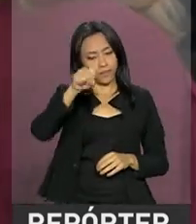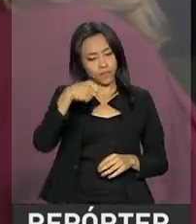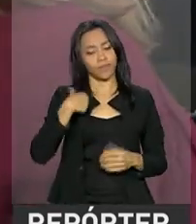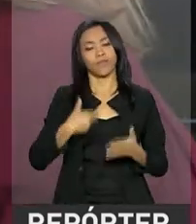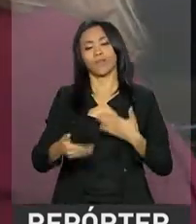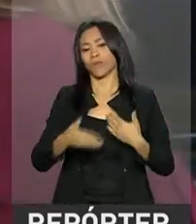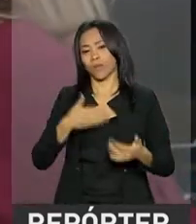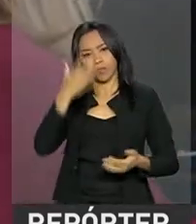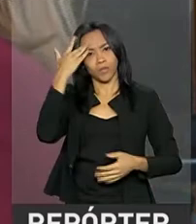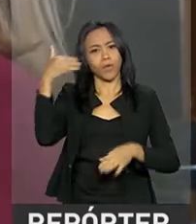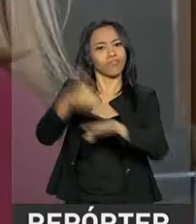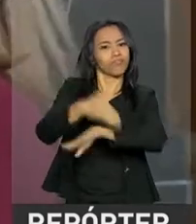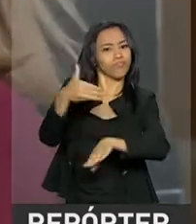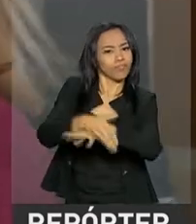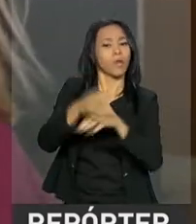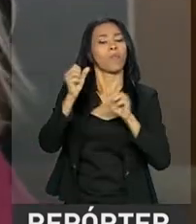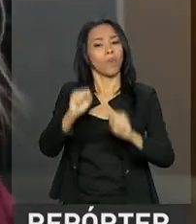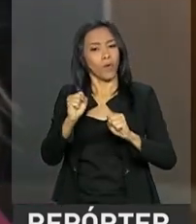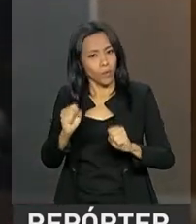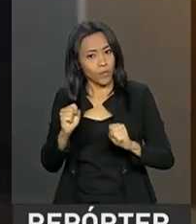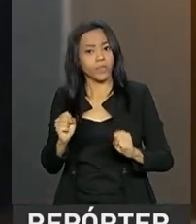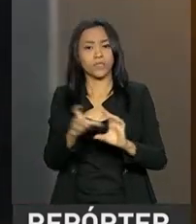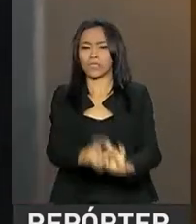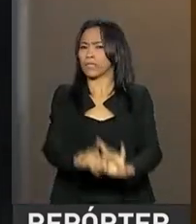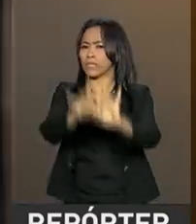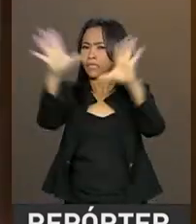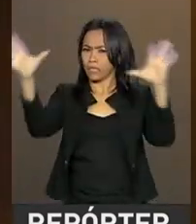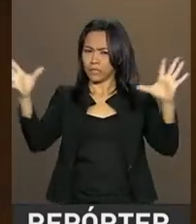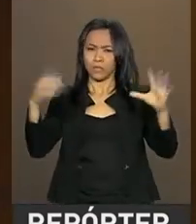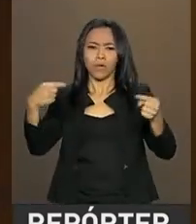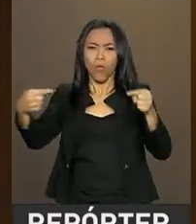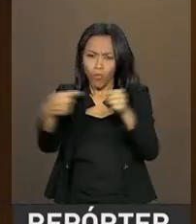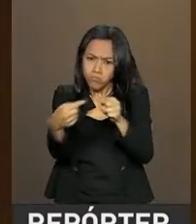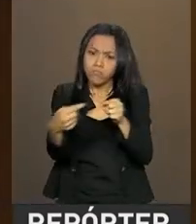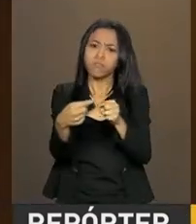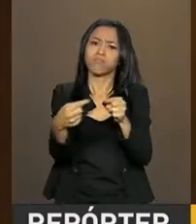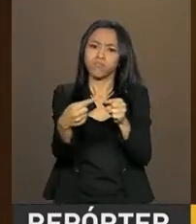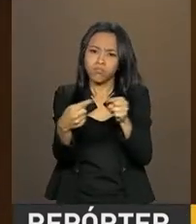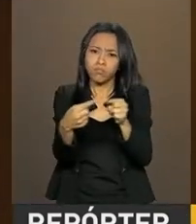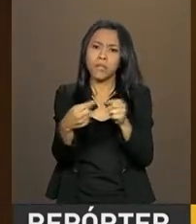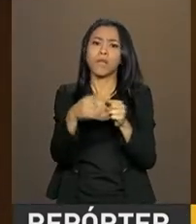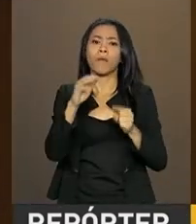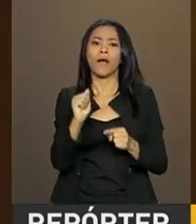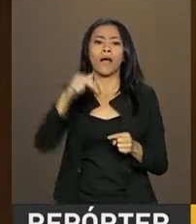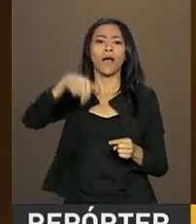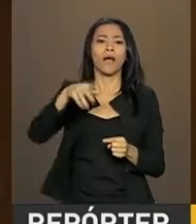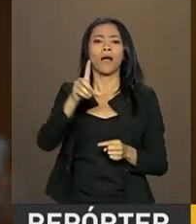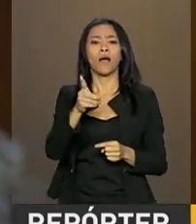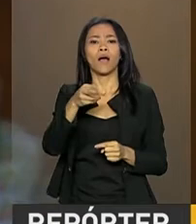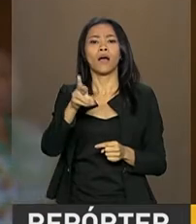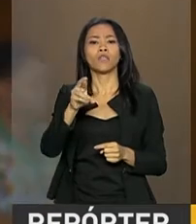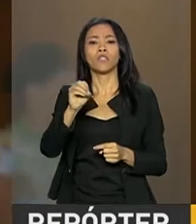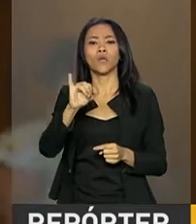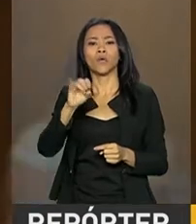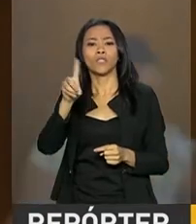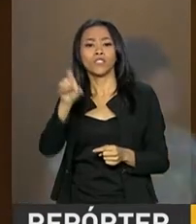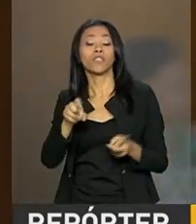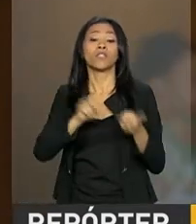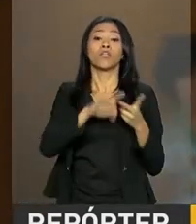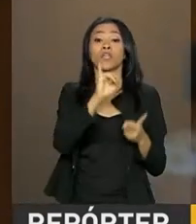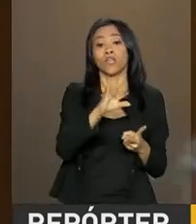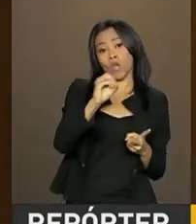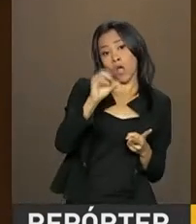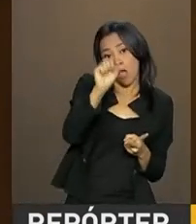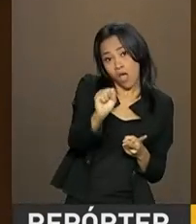nas lojas virtuais, né? Ele é compatível, como você bem disse, para Android e iOS. E o mais importante é